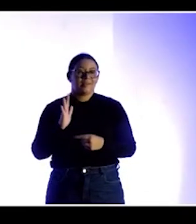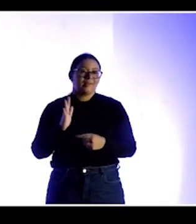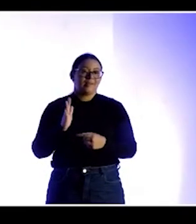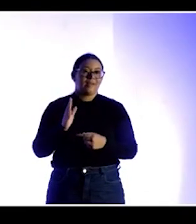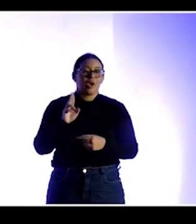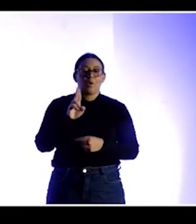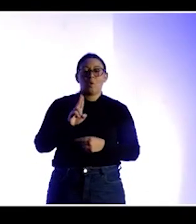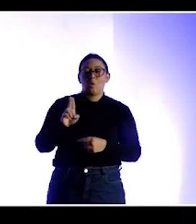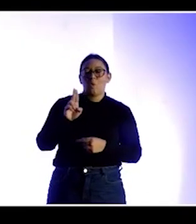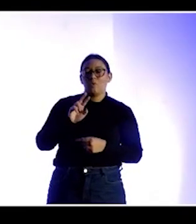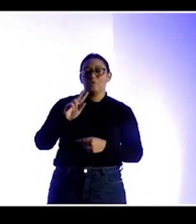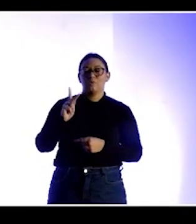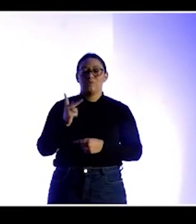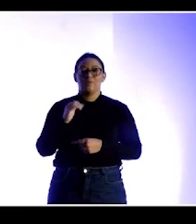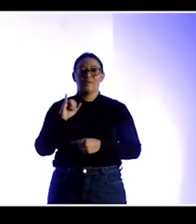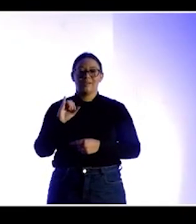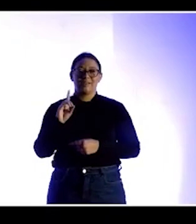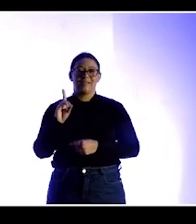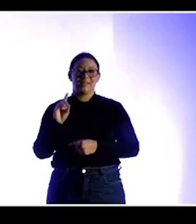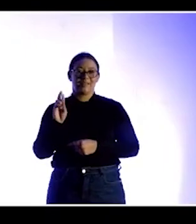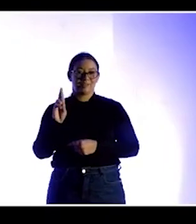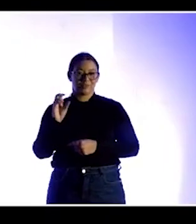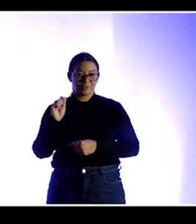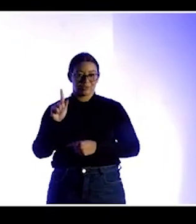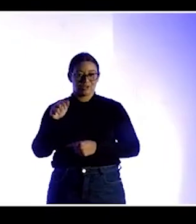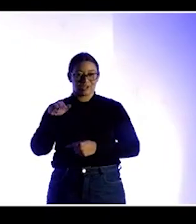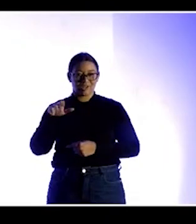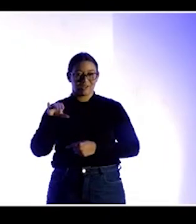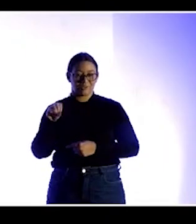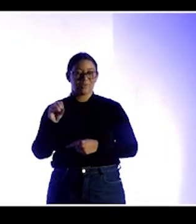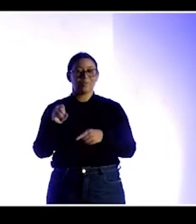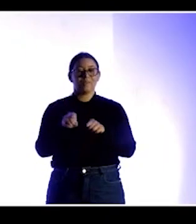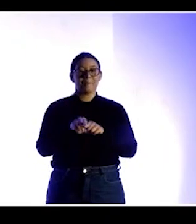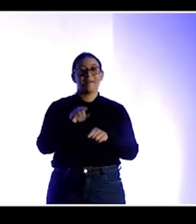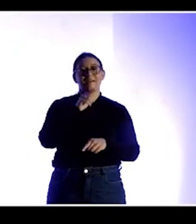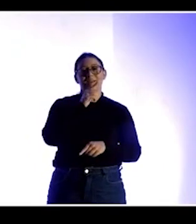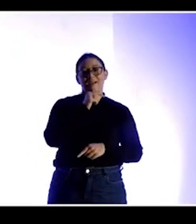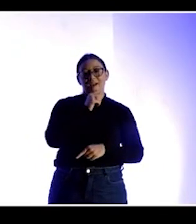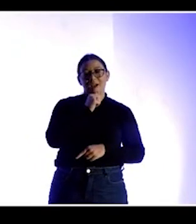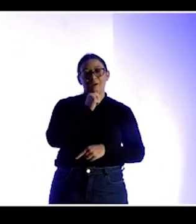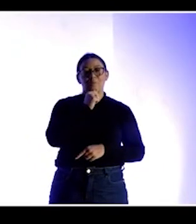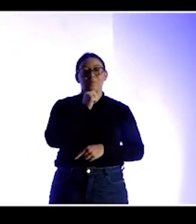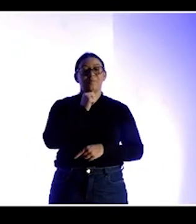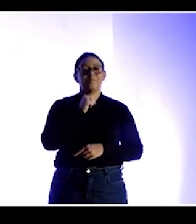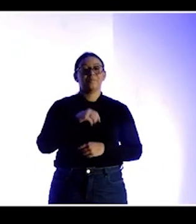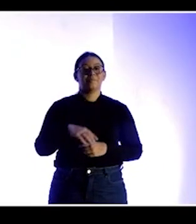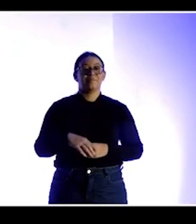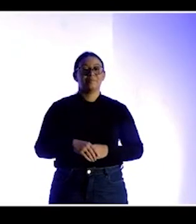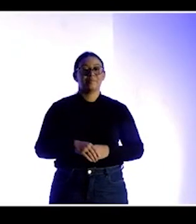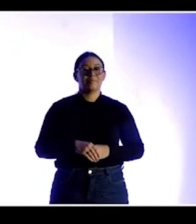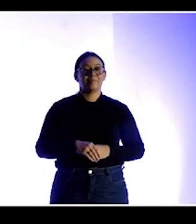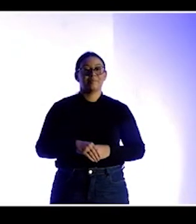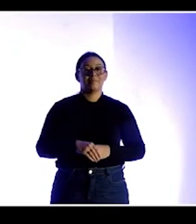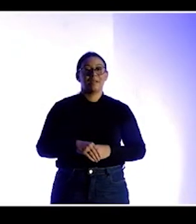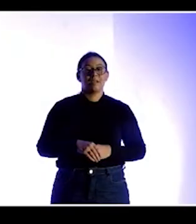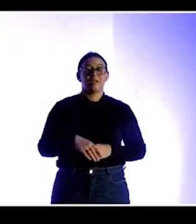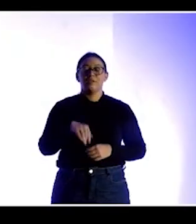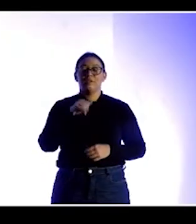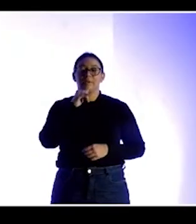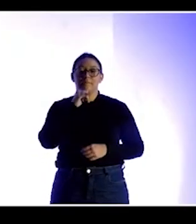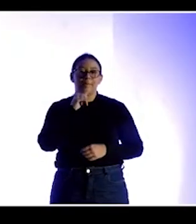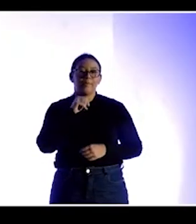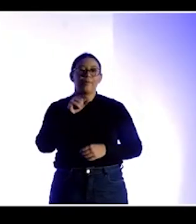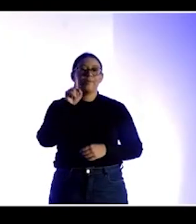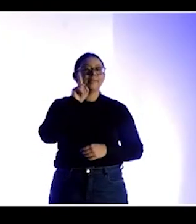o uso de hidrogênio e a questão da água. Principalmente, se a gente for exportar esse hidrogênio, estaremos exportando água.